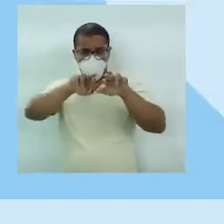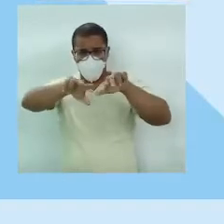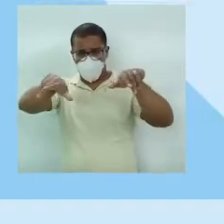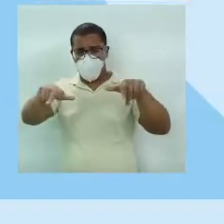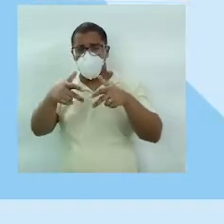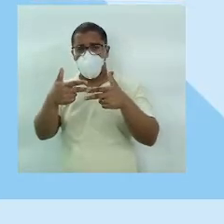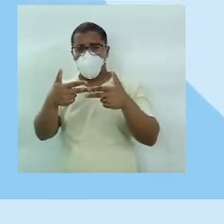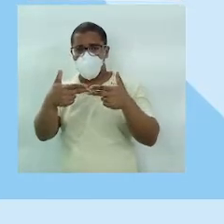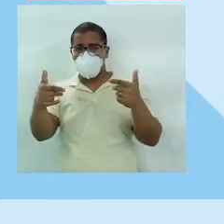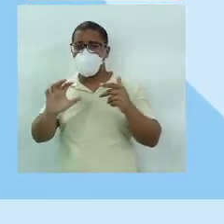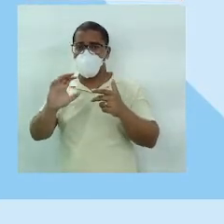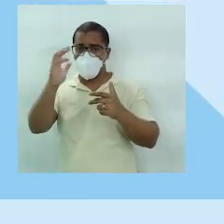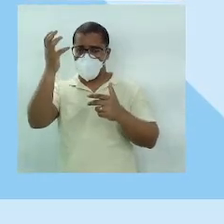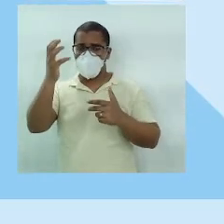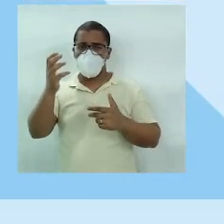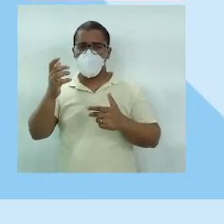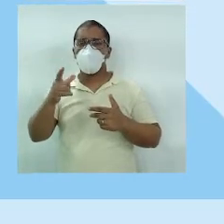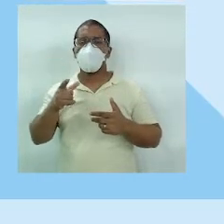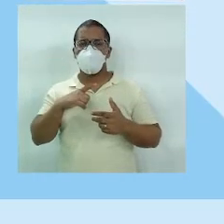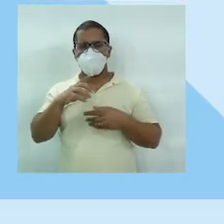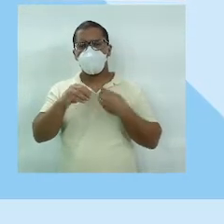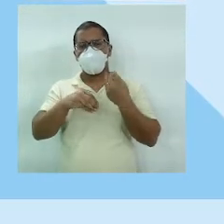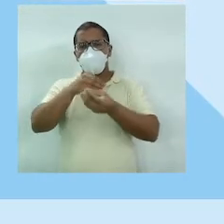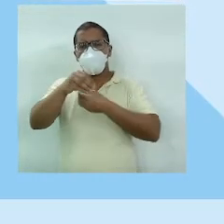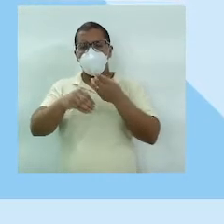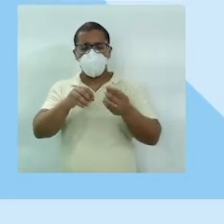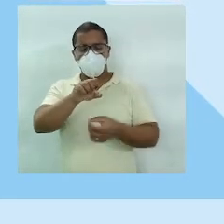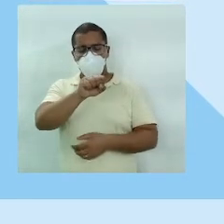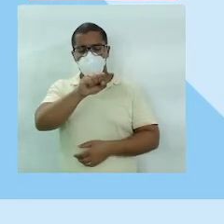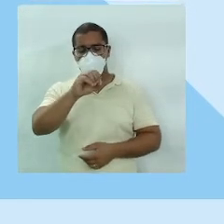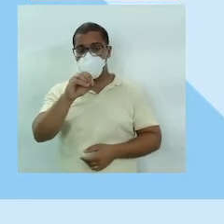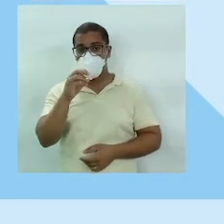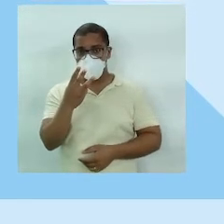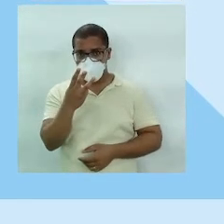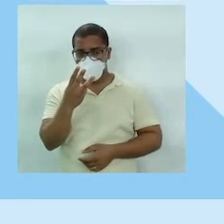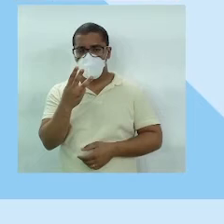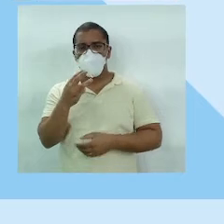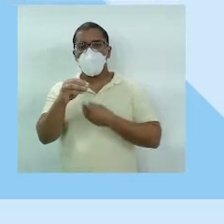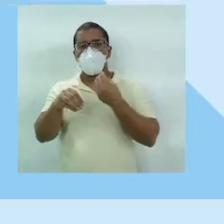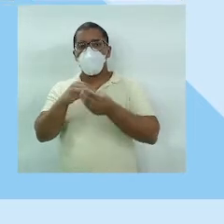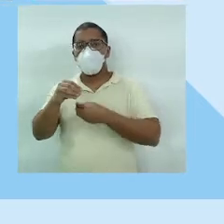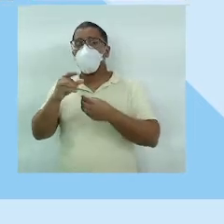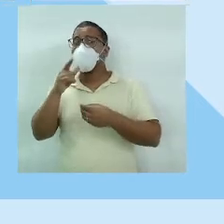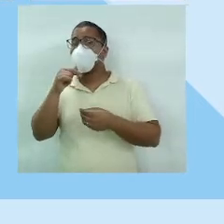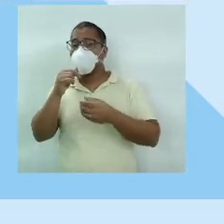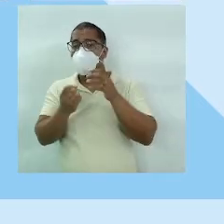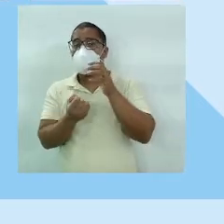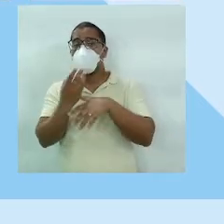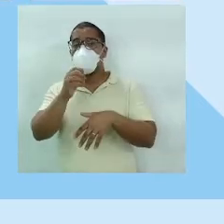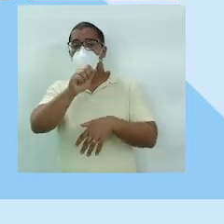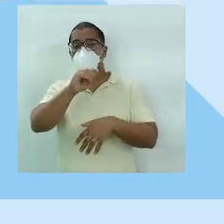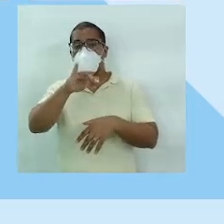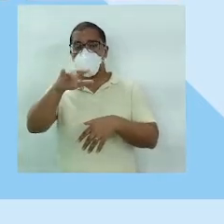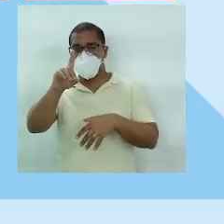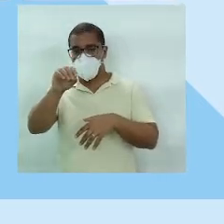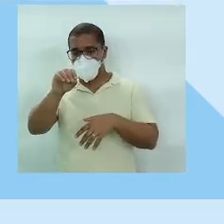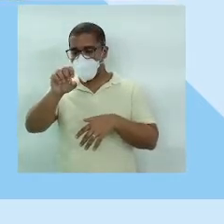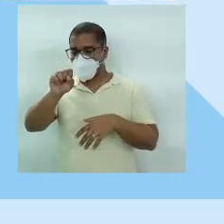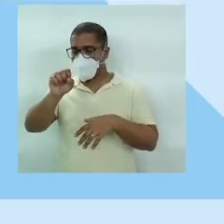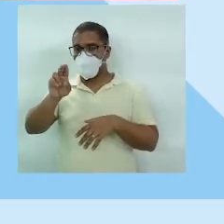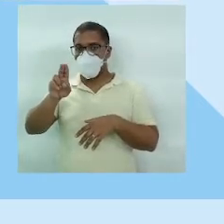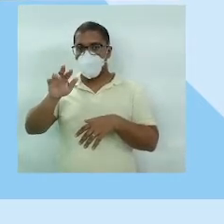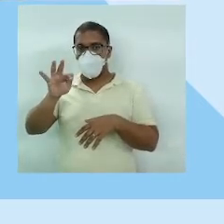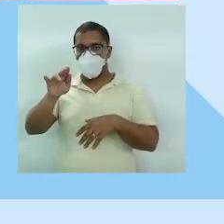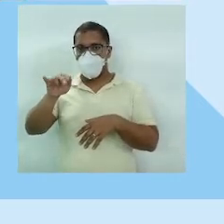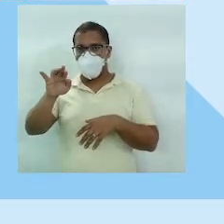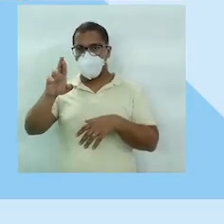observarmos, existe uma reação, certo? Uma reação do SO3 mais a água formando o ácido sulfúrico, tá certo? Essa é uma